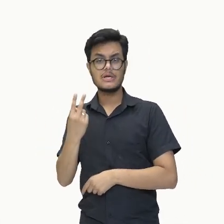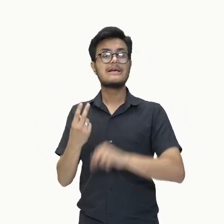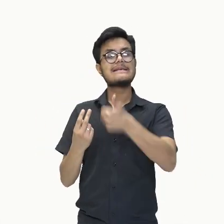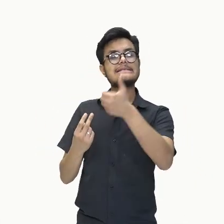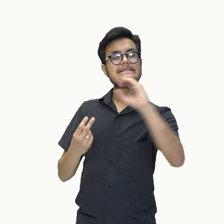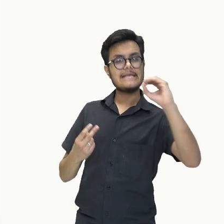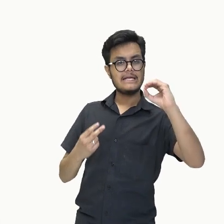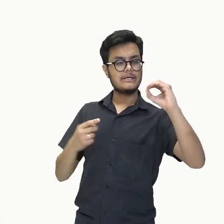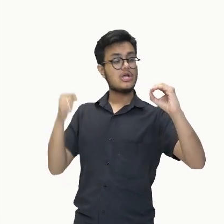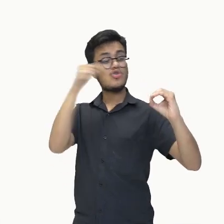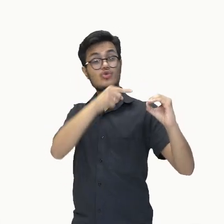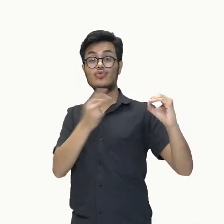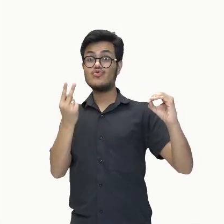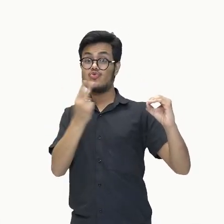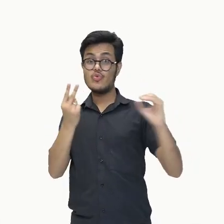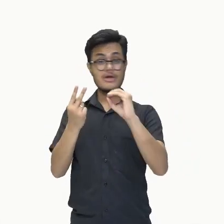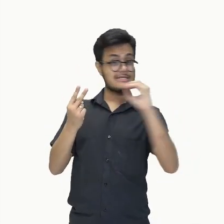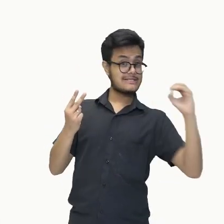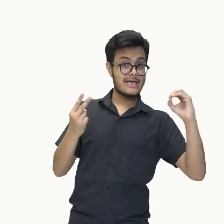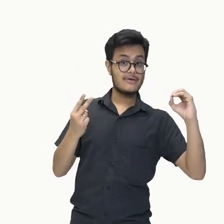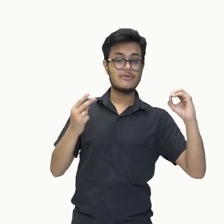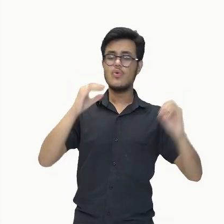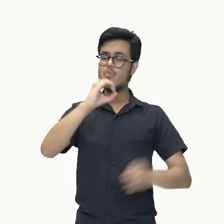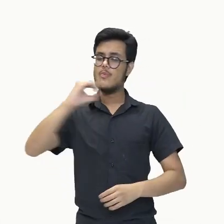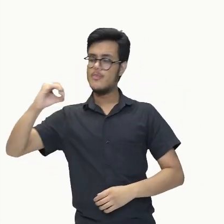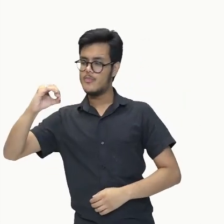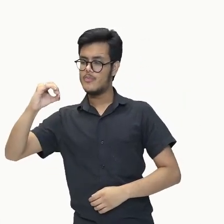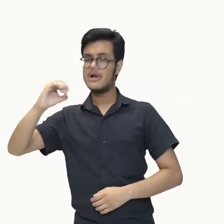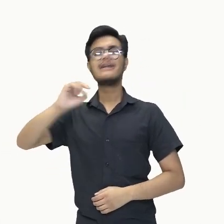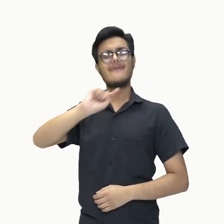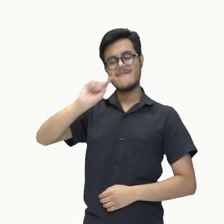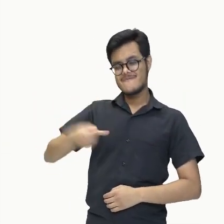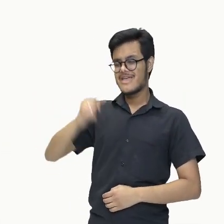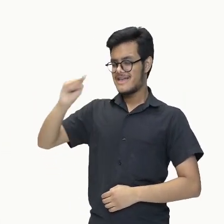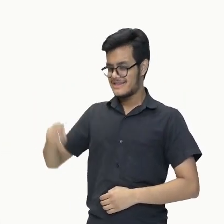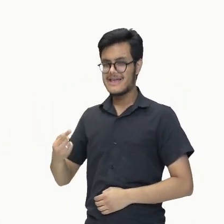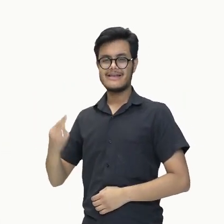3,1% vai ficar igual a quanto?